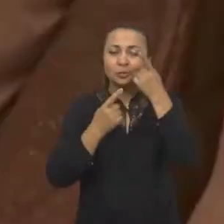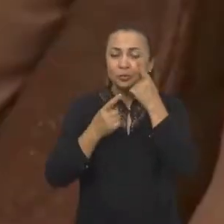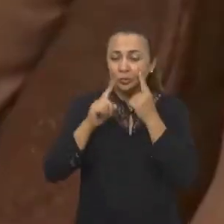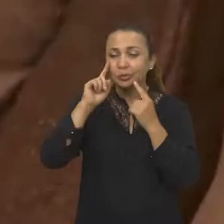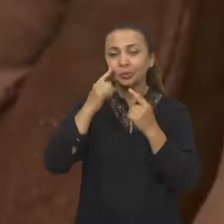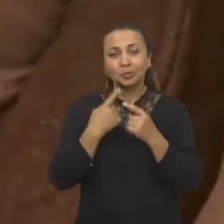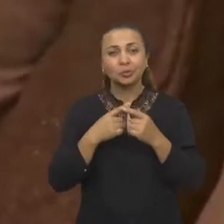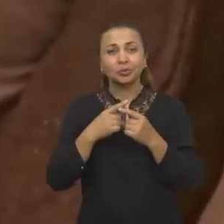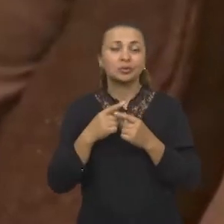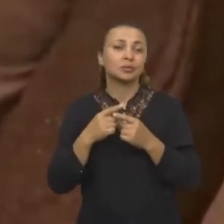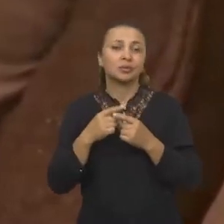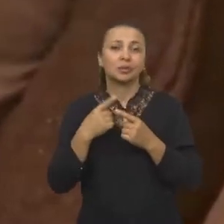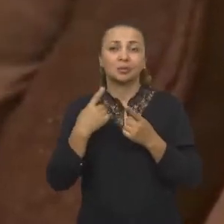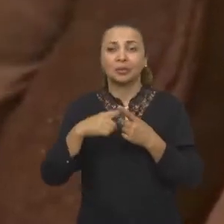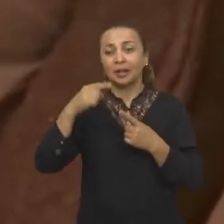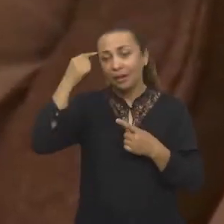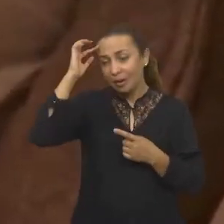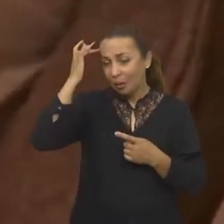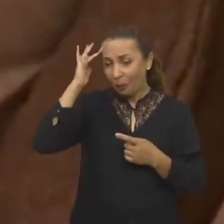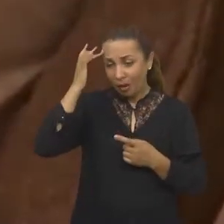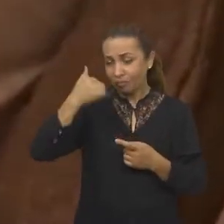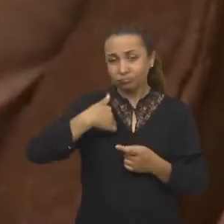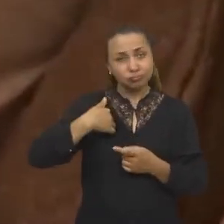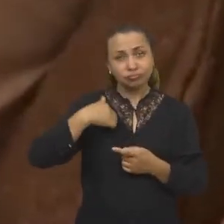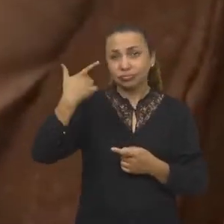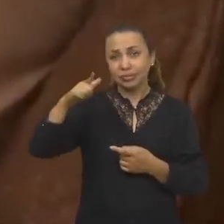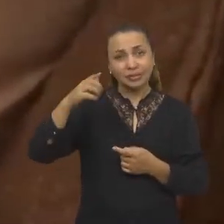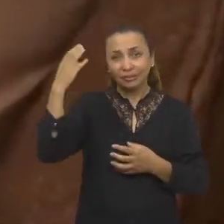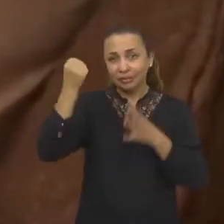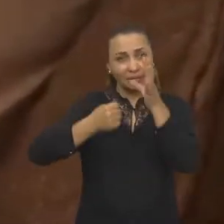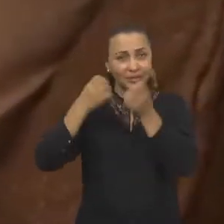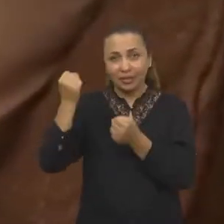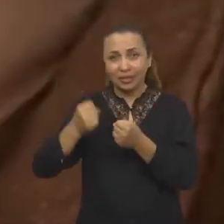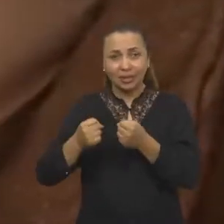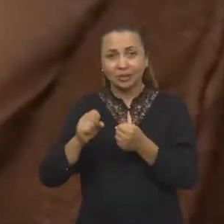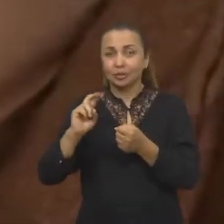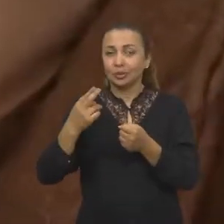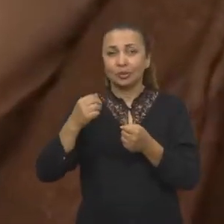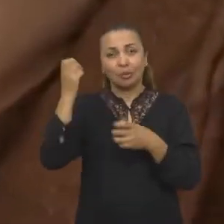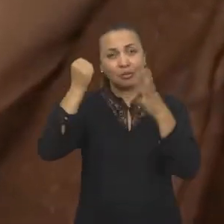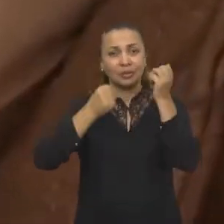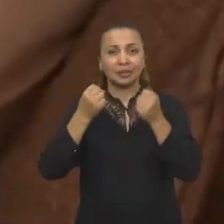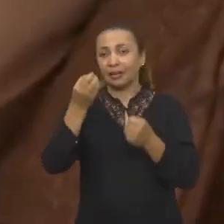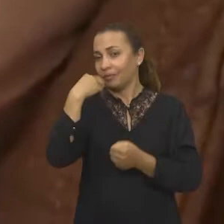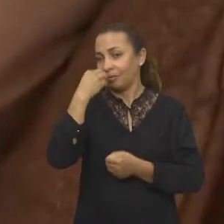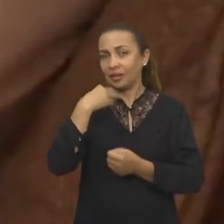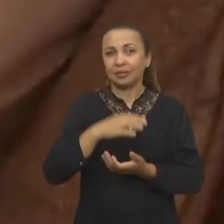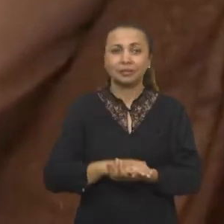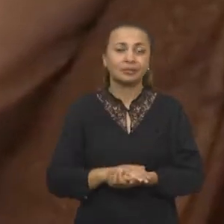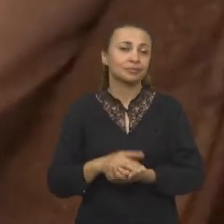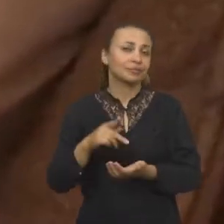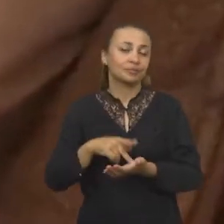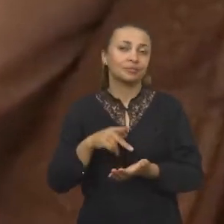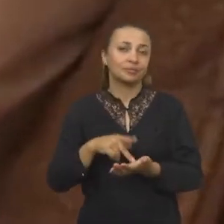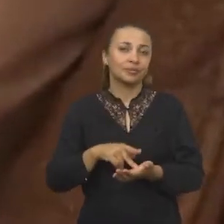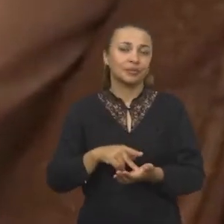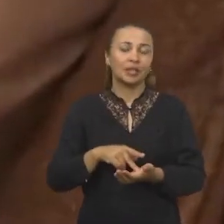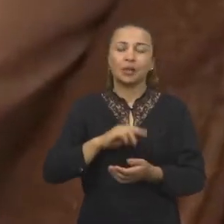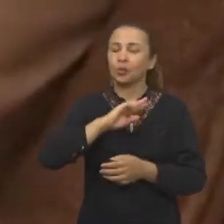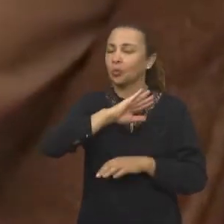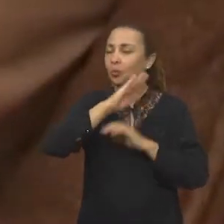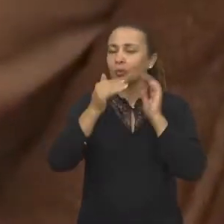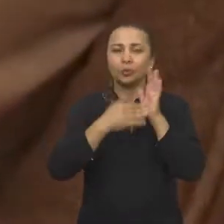que nós temos que desmistificar na nossa comunidade, na nossa sociedade, né. Uma outra coisa que elas colocaram é a questão do